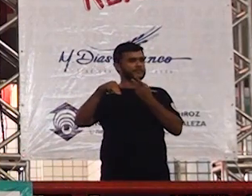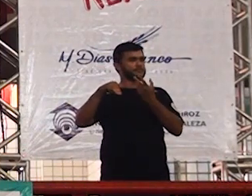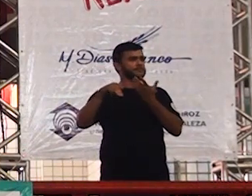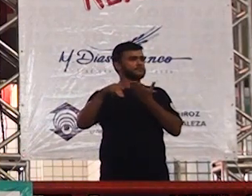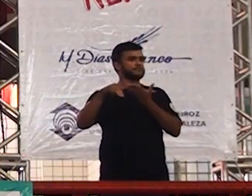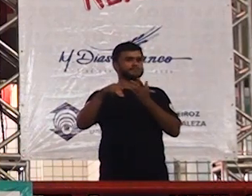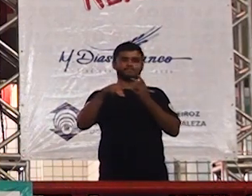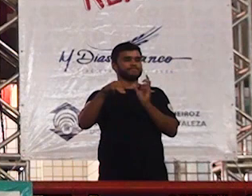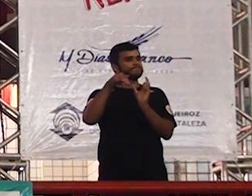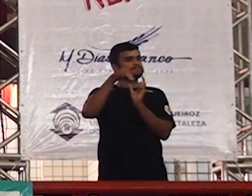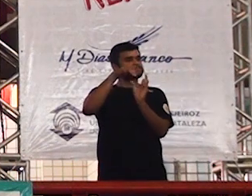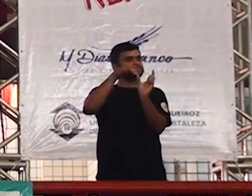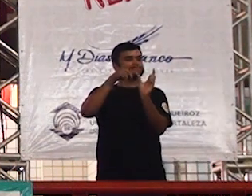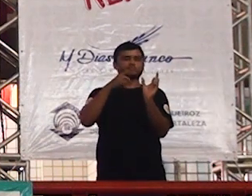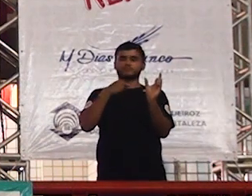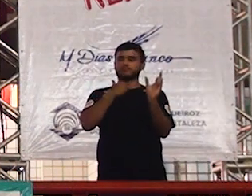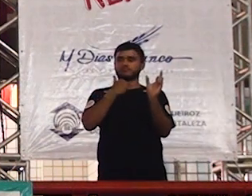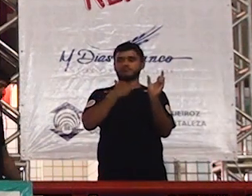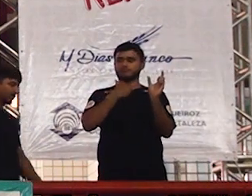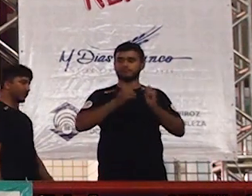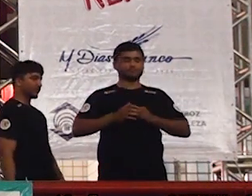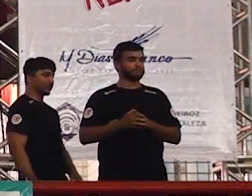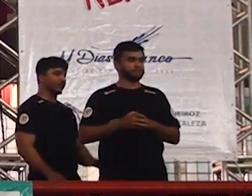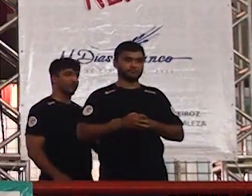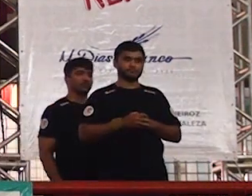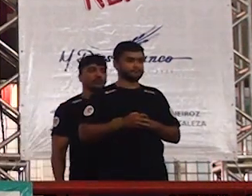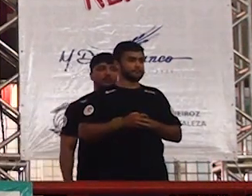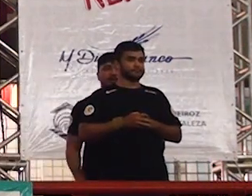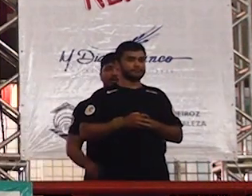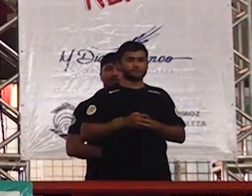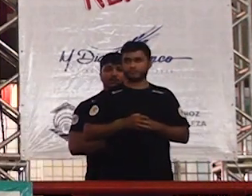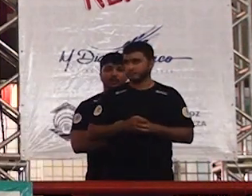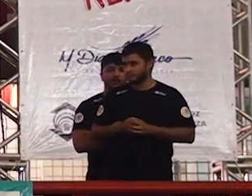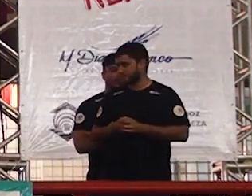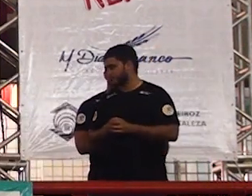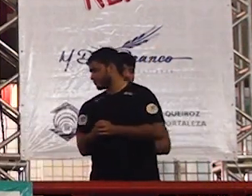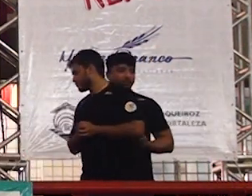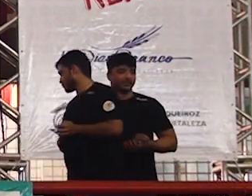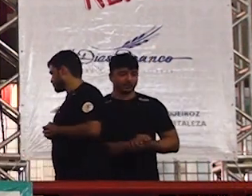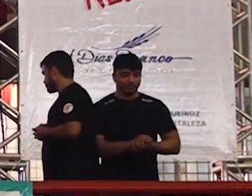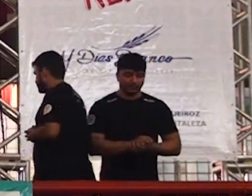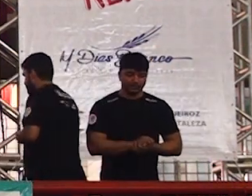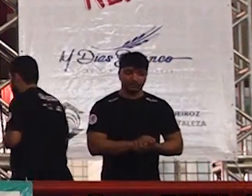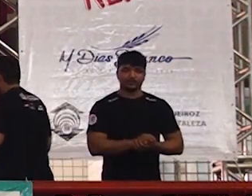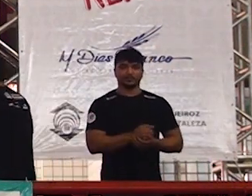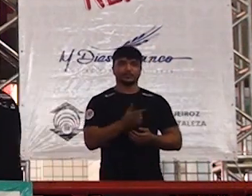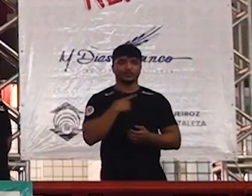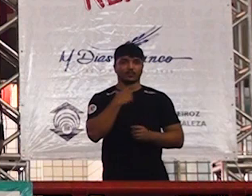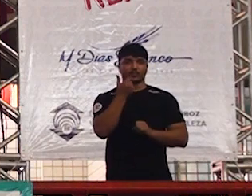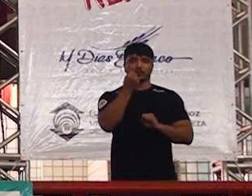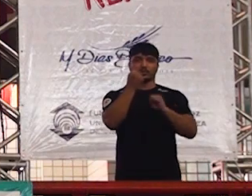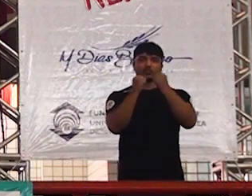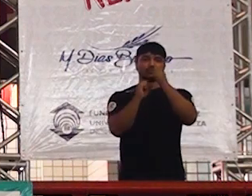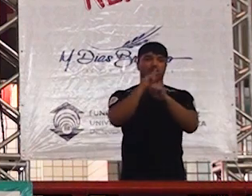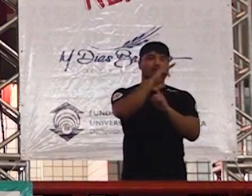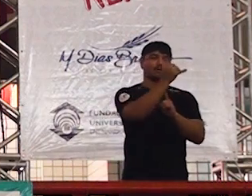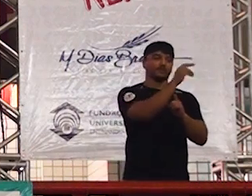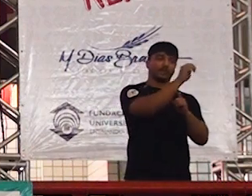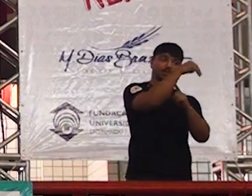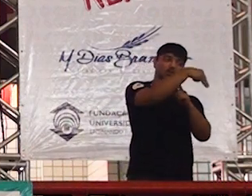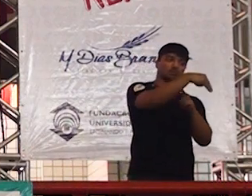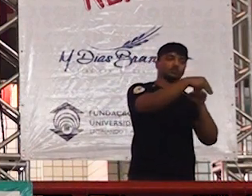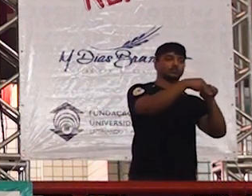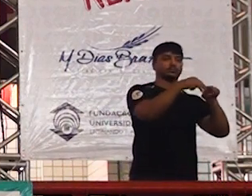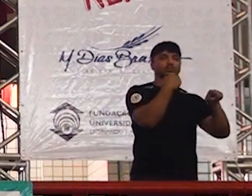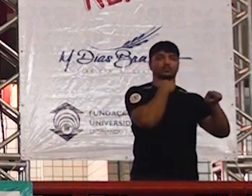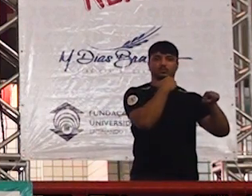existir, ele não vai ser flexionado. Não havia indústrias. Você deixou passar